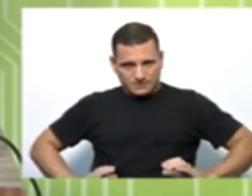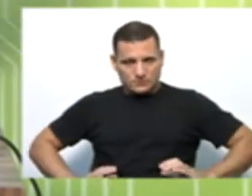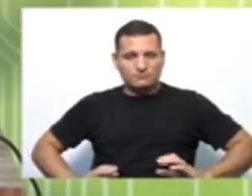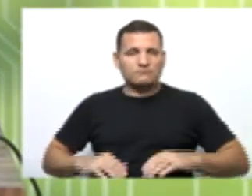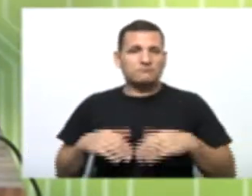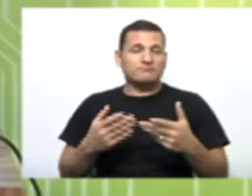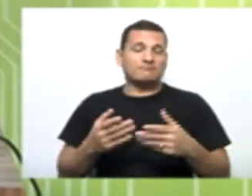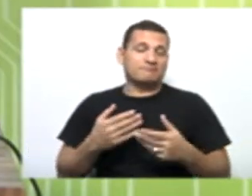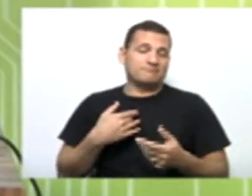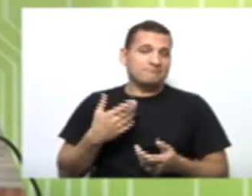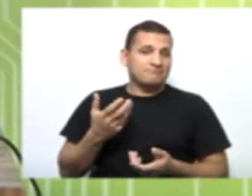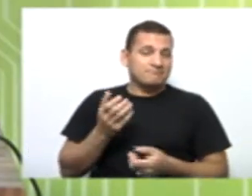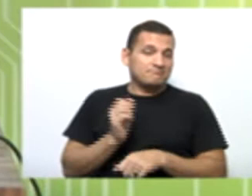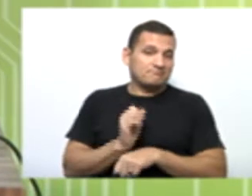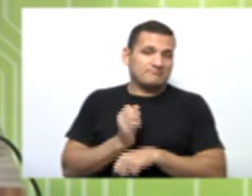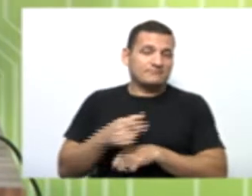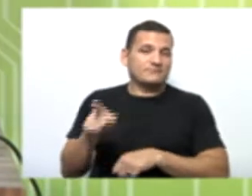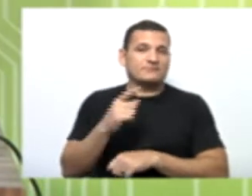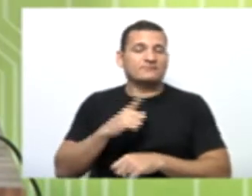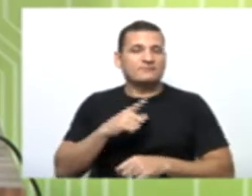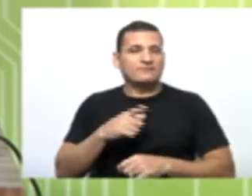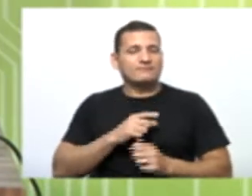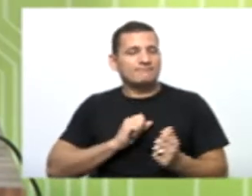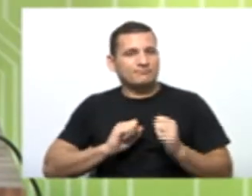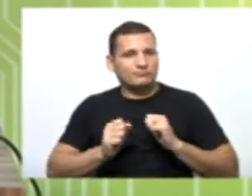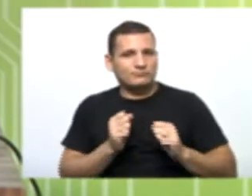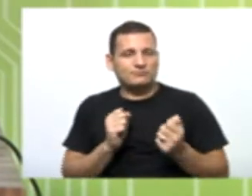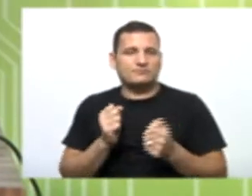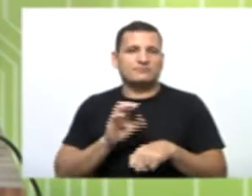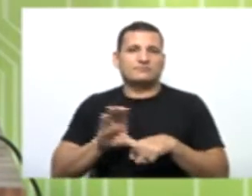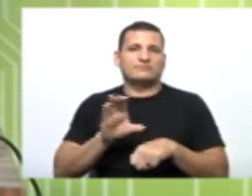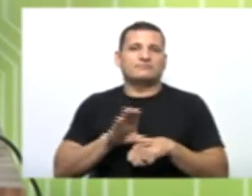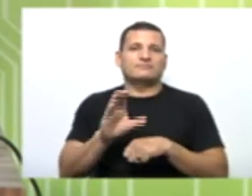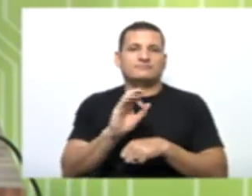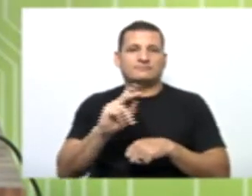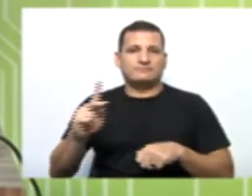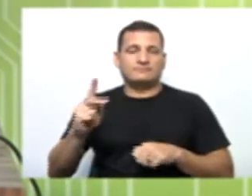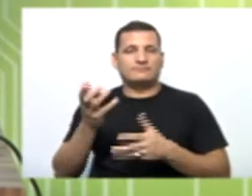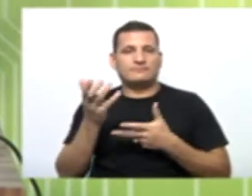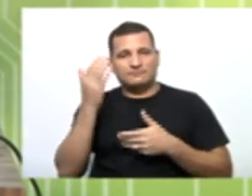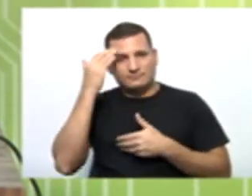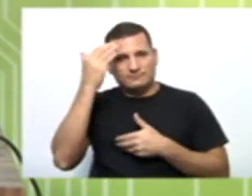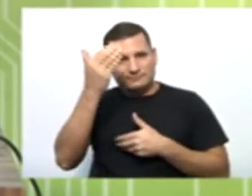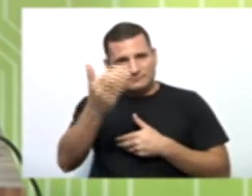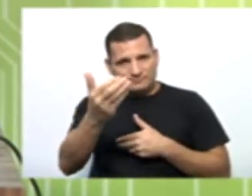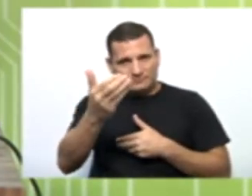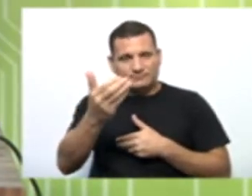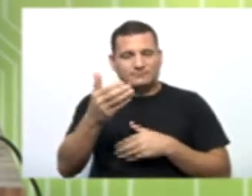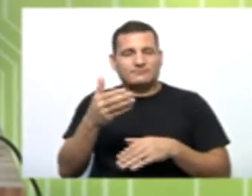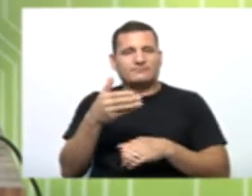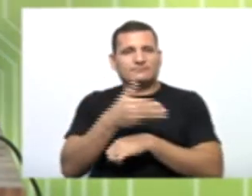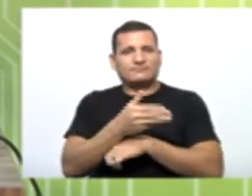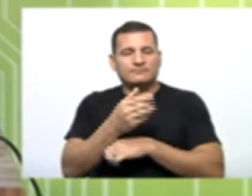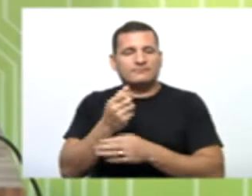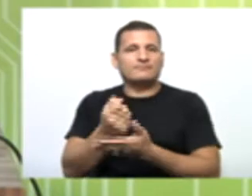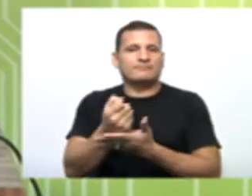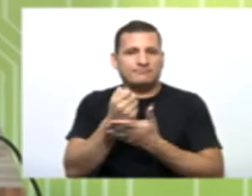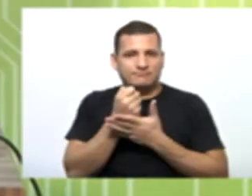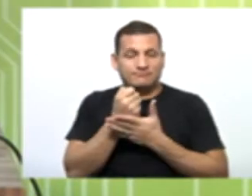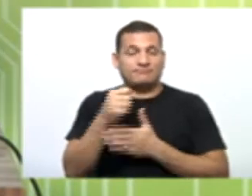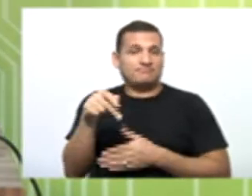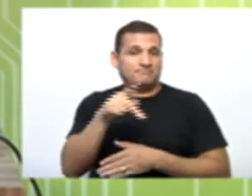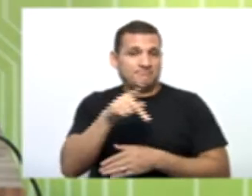com o curso de cooperativismo, com a nossa disciplina. Quero agradecer a participação e o apoio fundamental dos